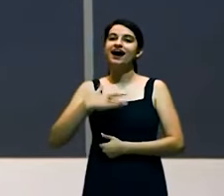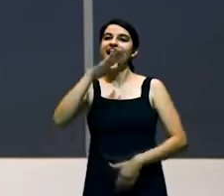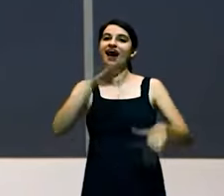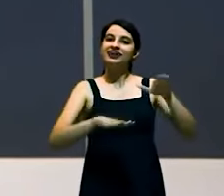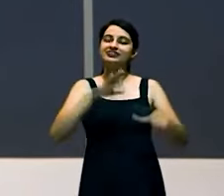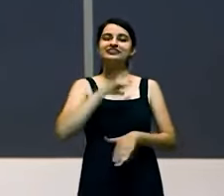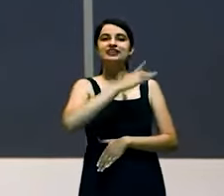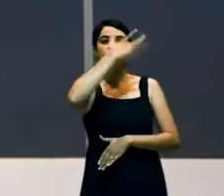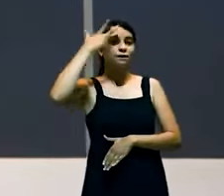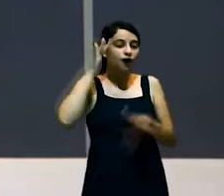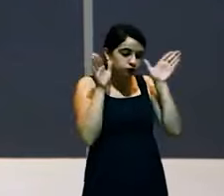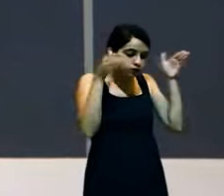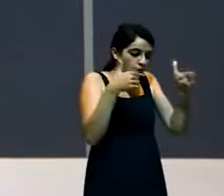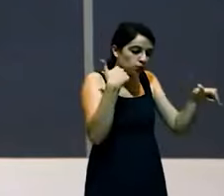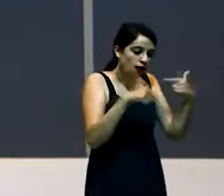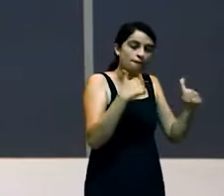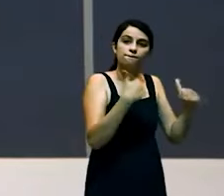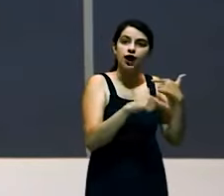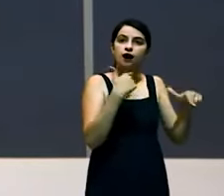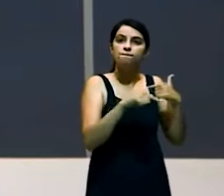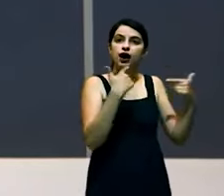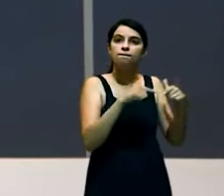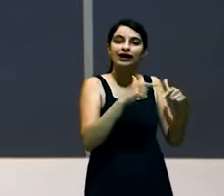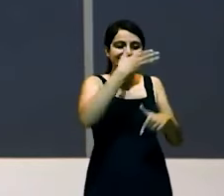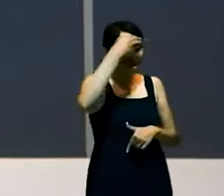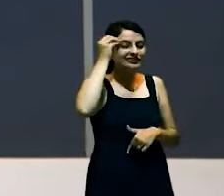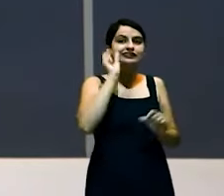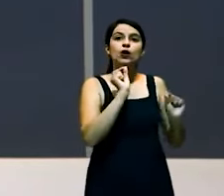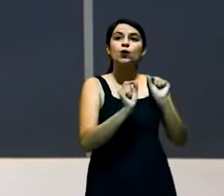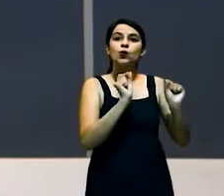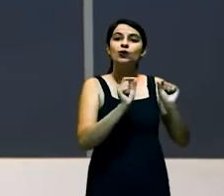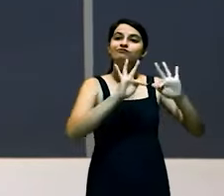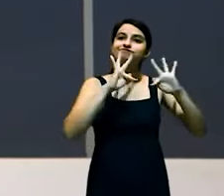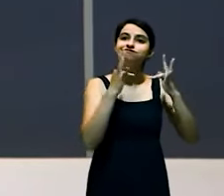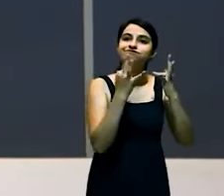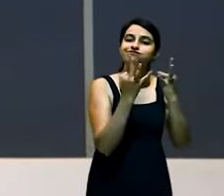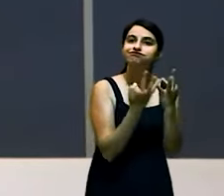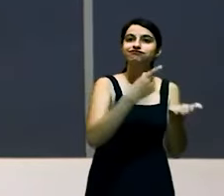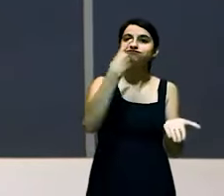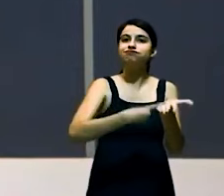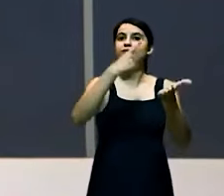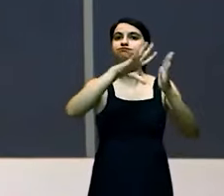esquecendo família, priorizando o trabalho, esquecendo compromissos com a igreja.